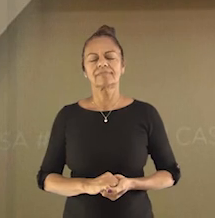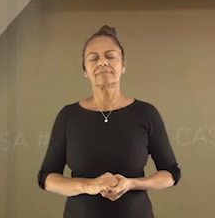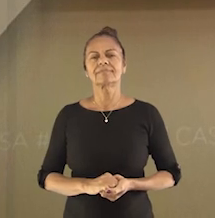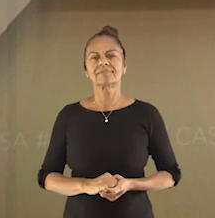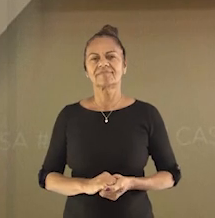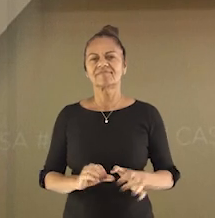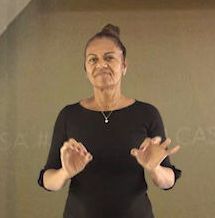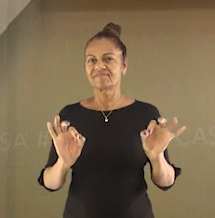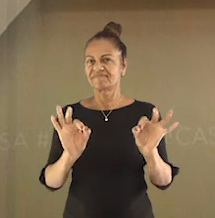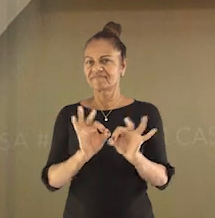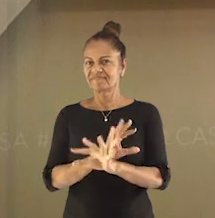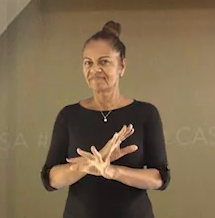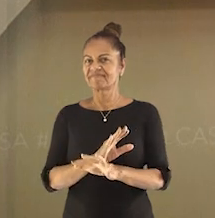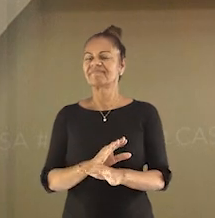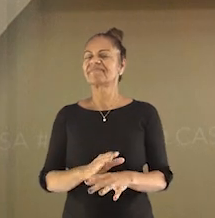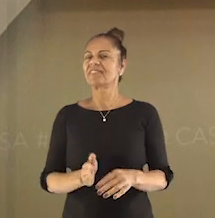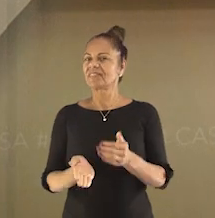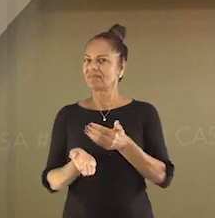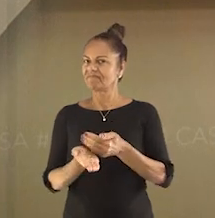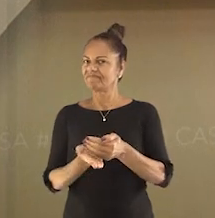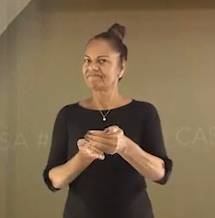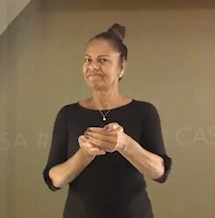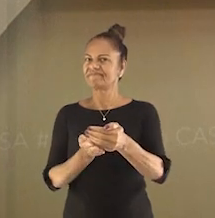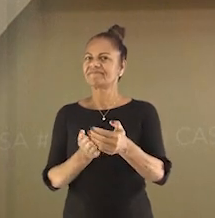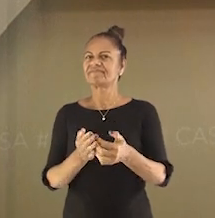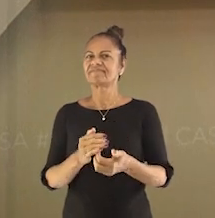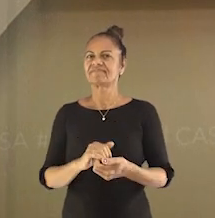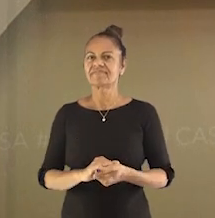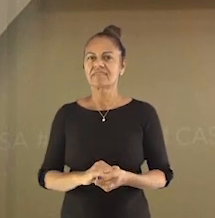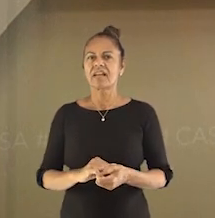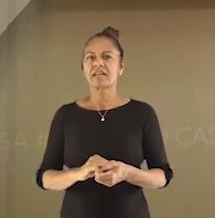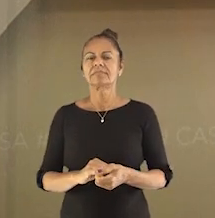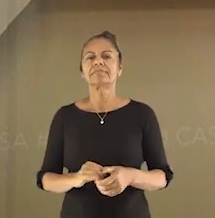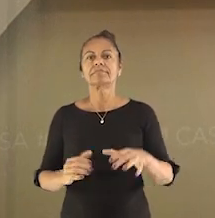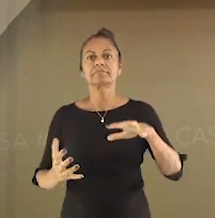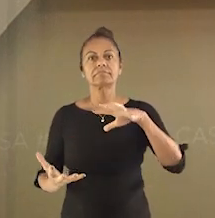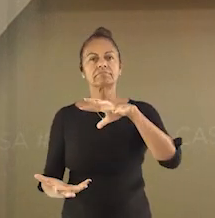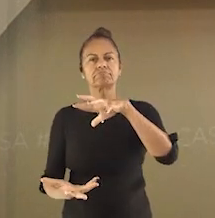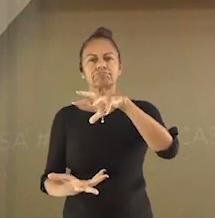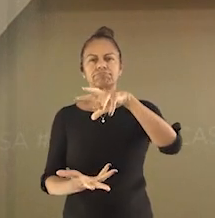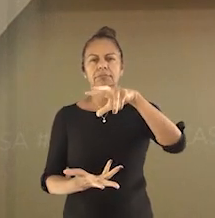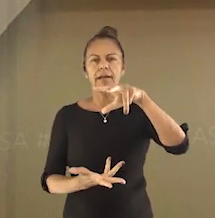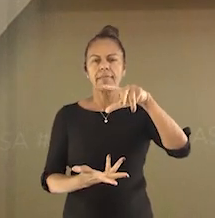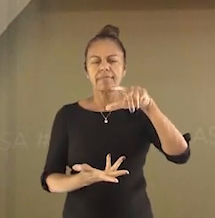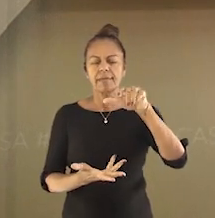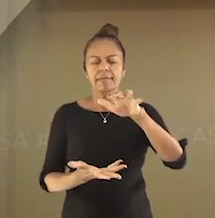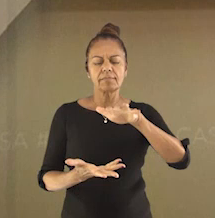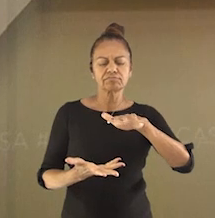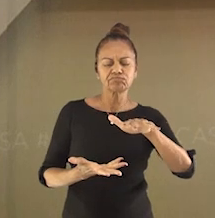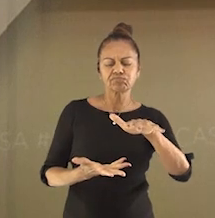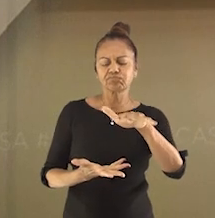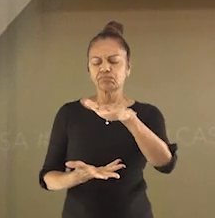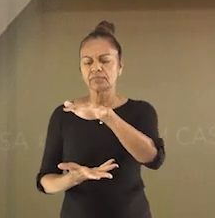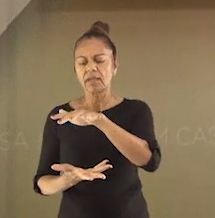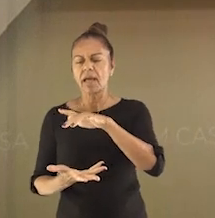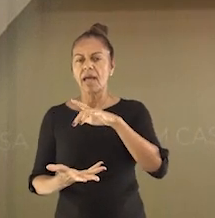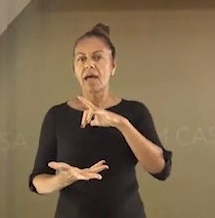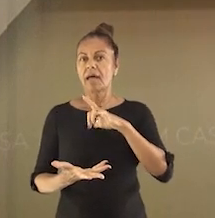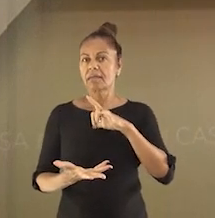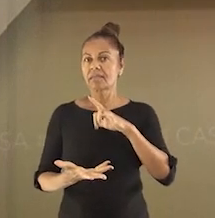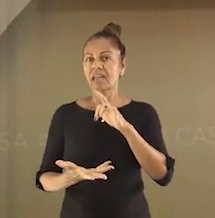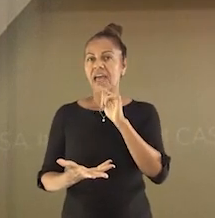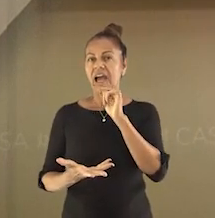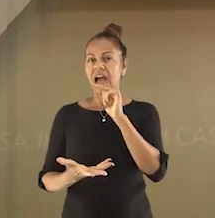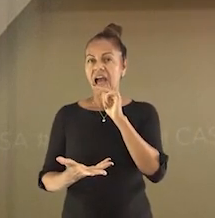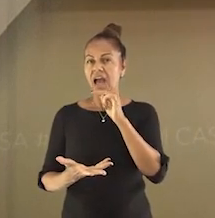Tudo pronto? Então vamos começar! No planeta Terra há muita água, cerca de 70%,